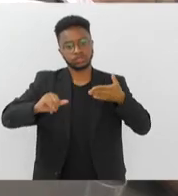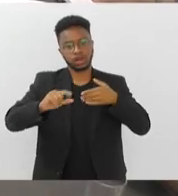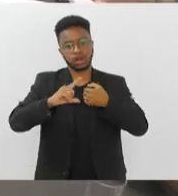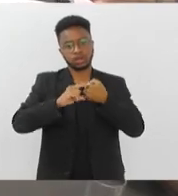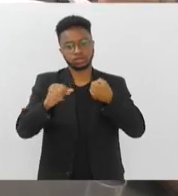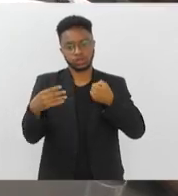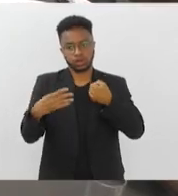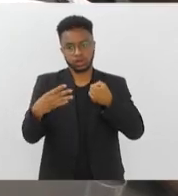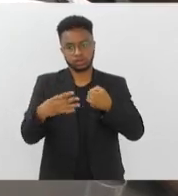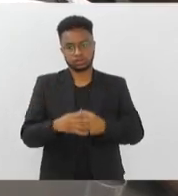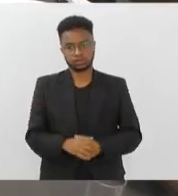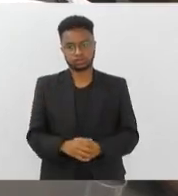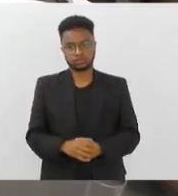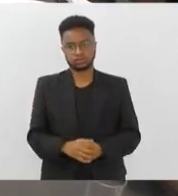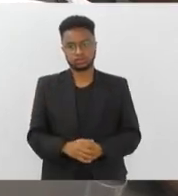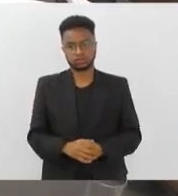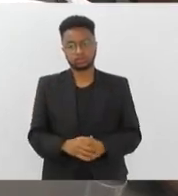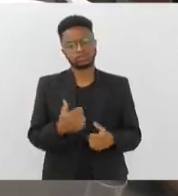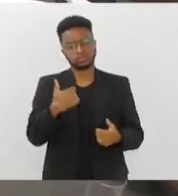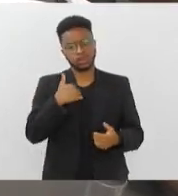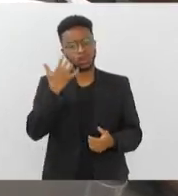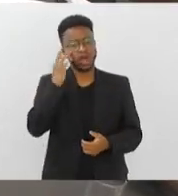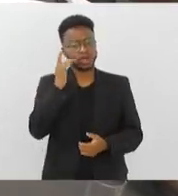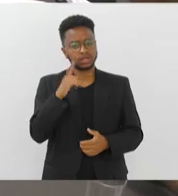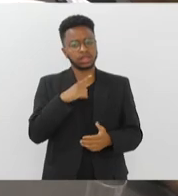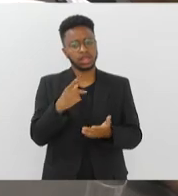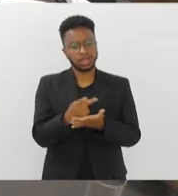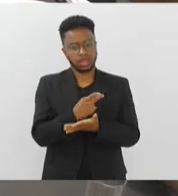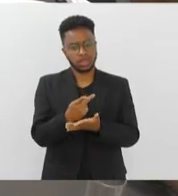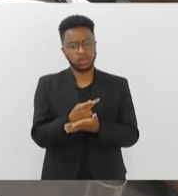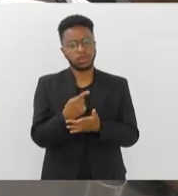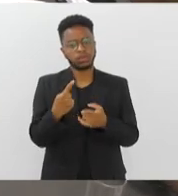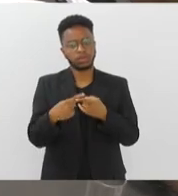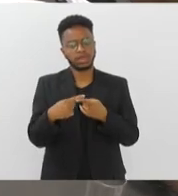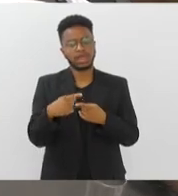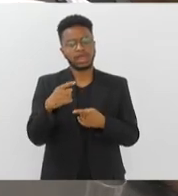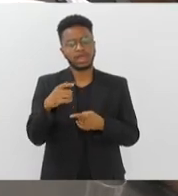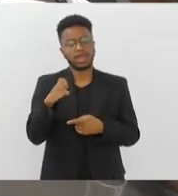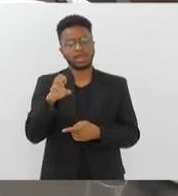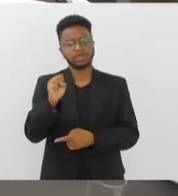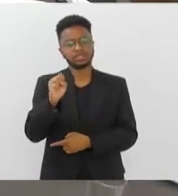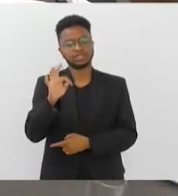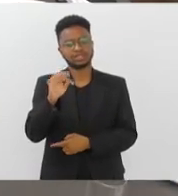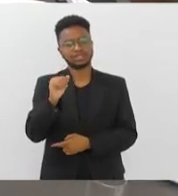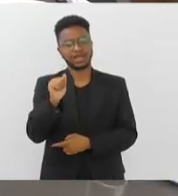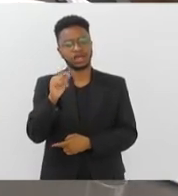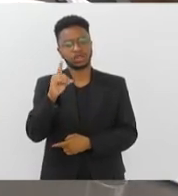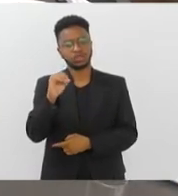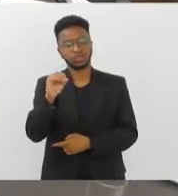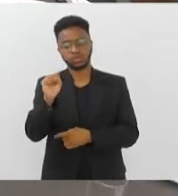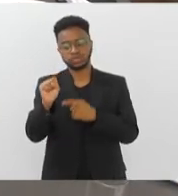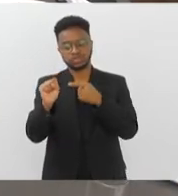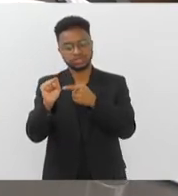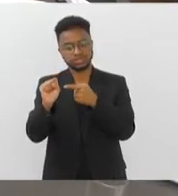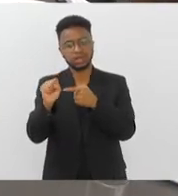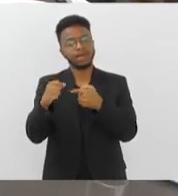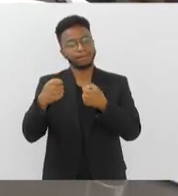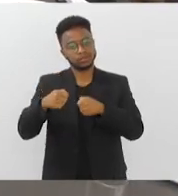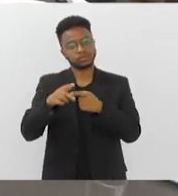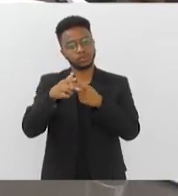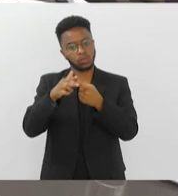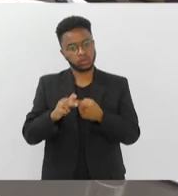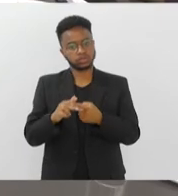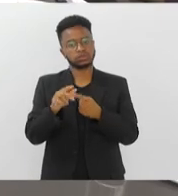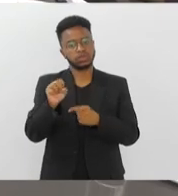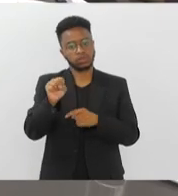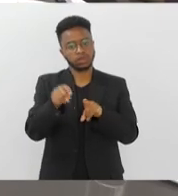acho que há um erro aí, do estado do Rio de Janeiro, se Vossa Excelência puder... Não, a gente corrige aí o erro corrigir. Do S